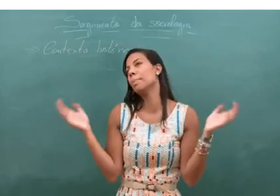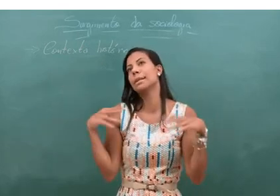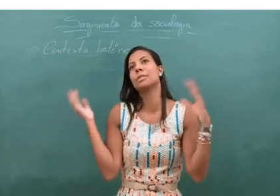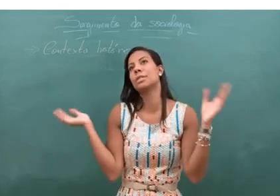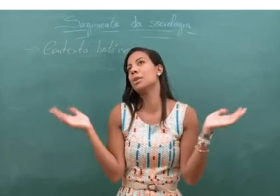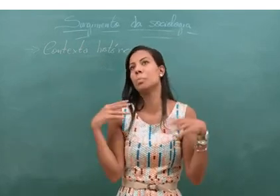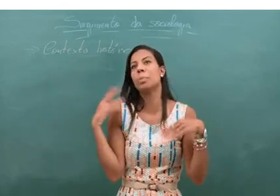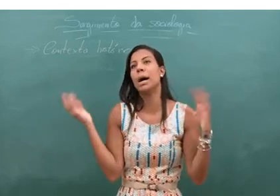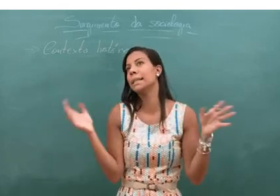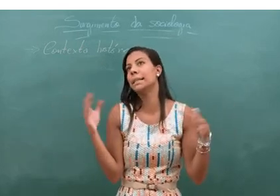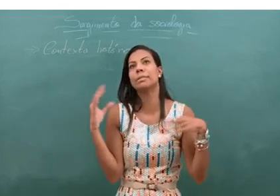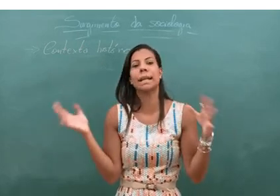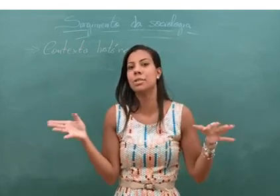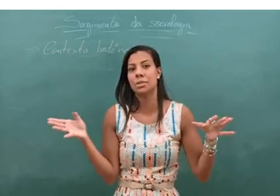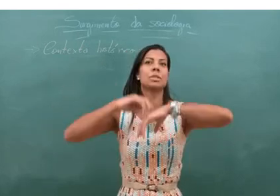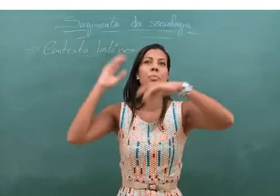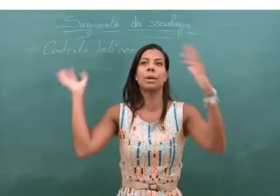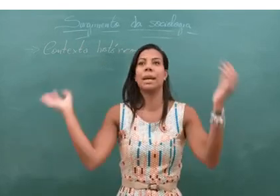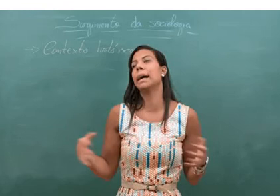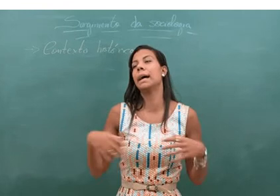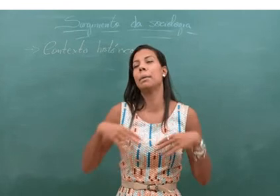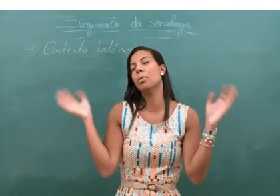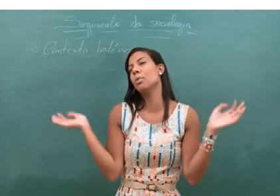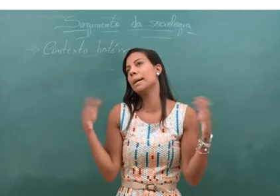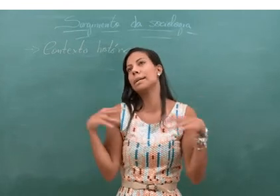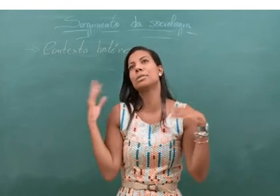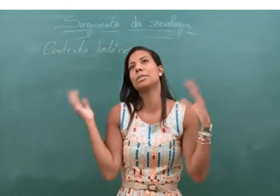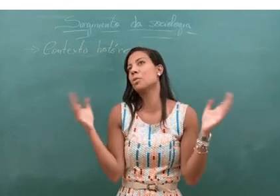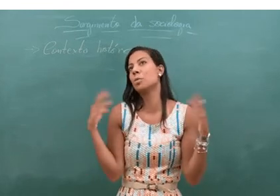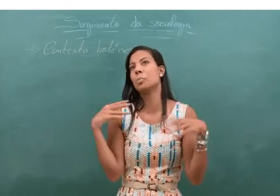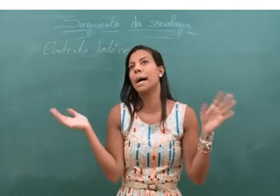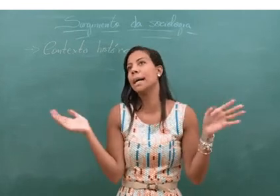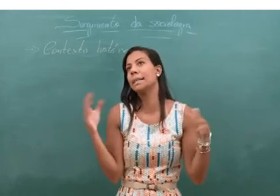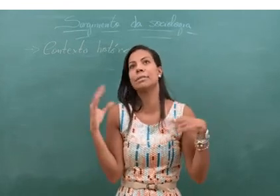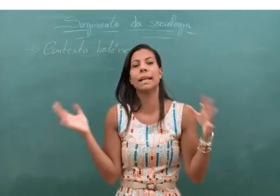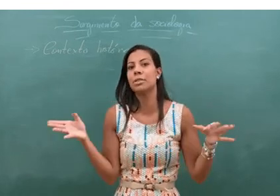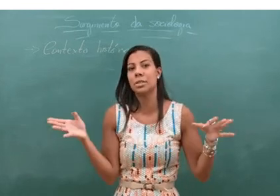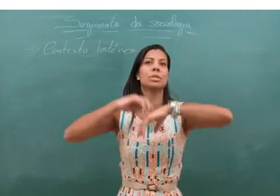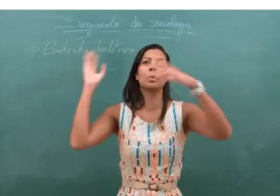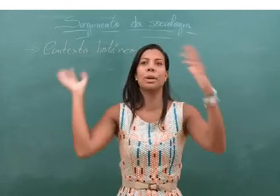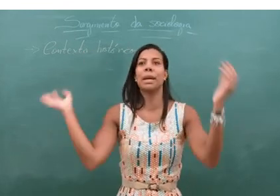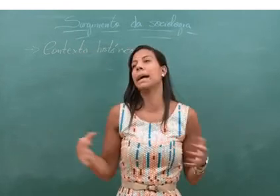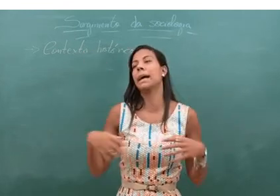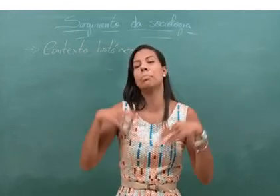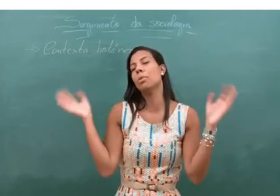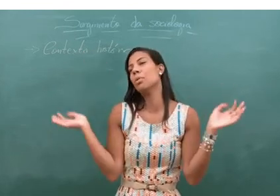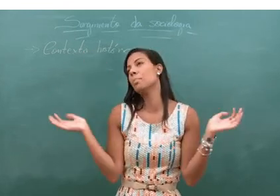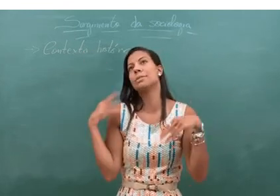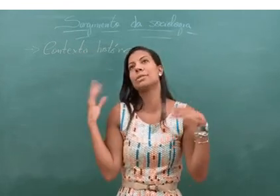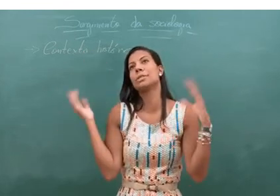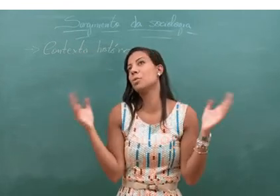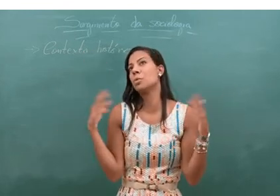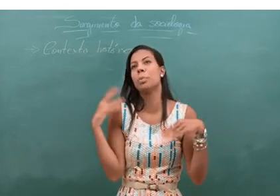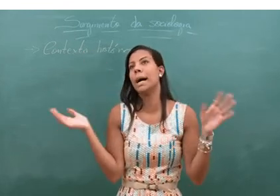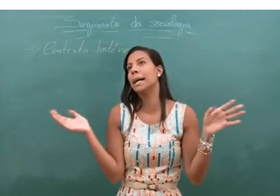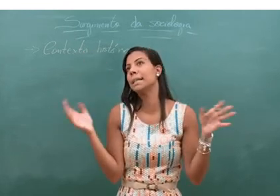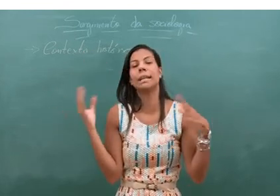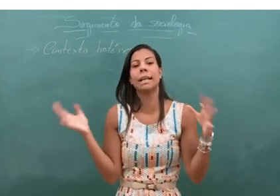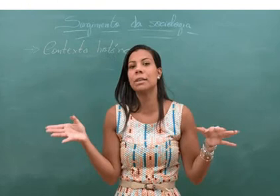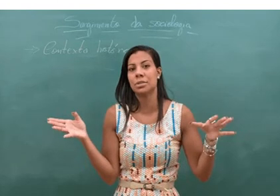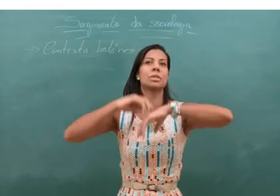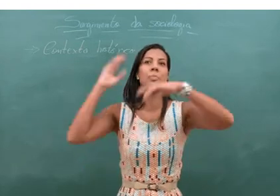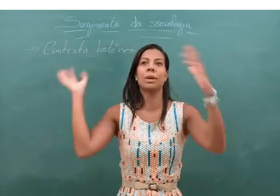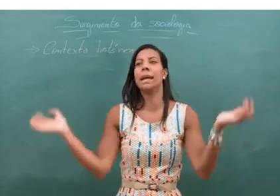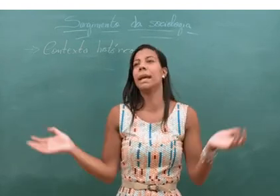quê? Gestos, a postura da pessoa, ilustrações, que são desenhos,